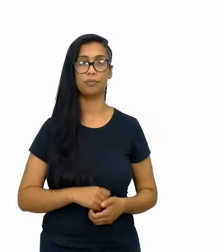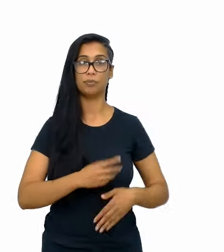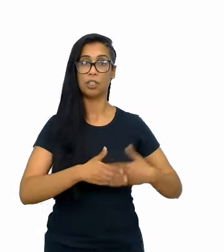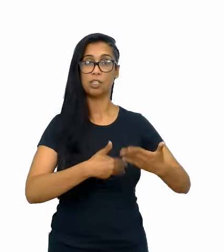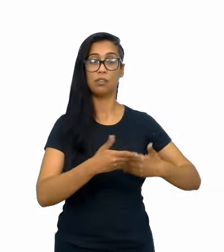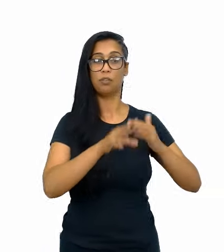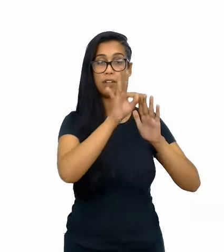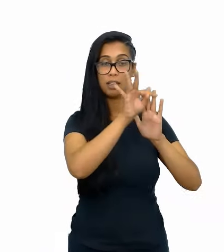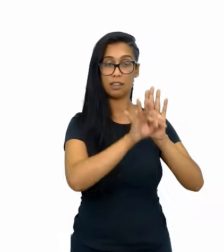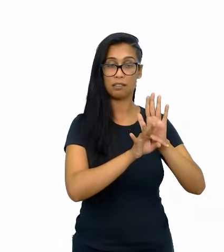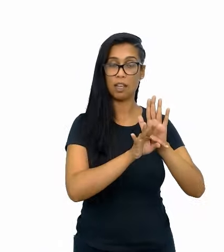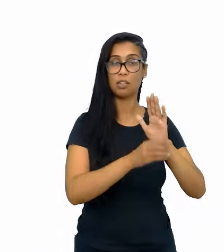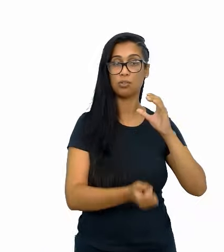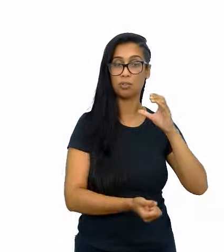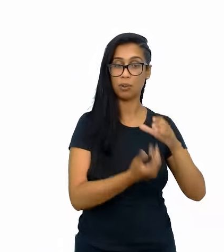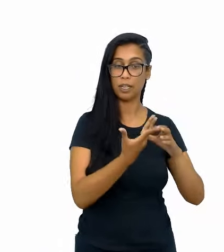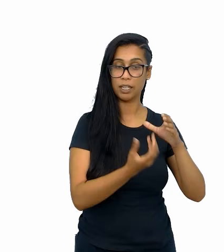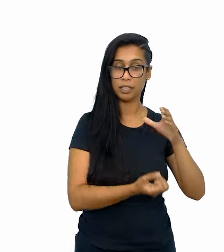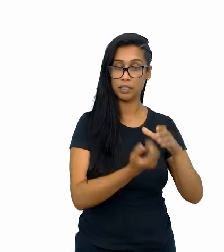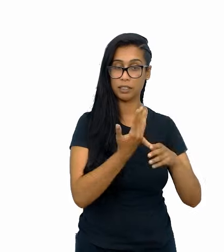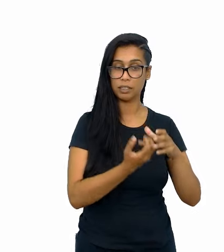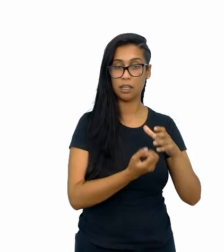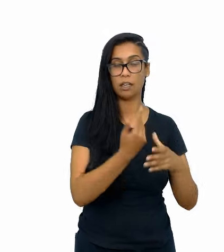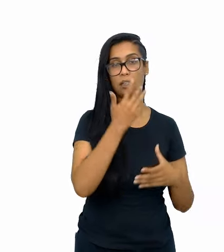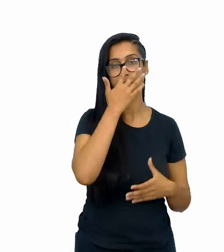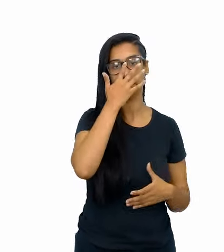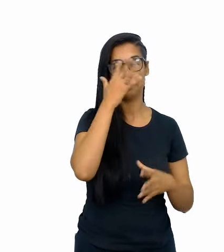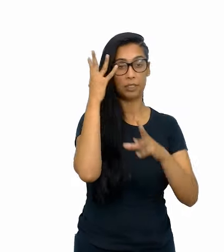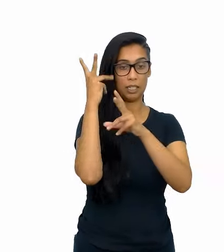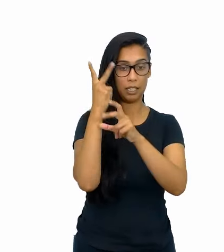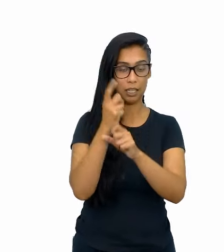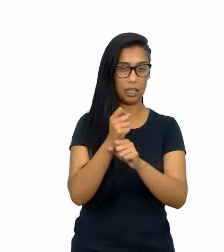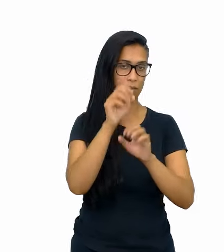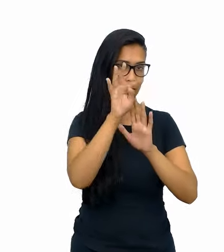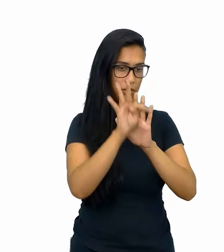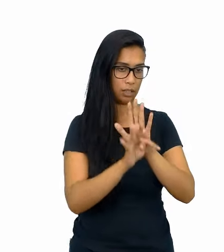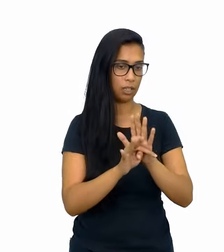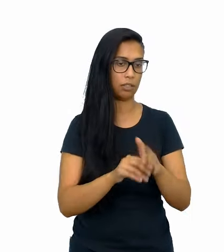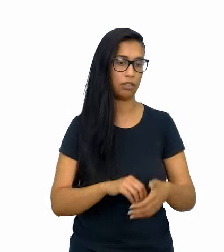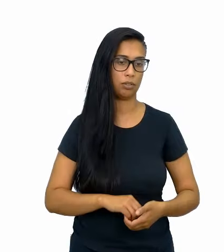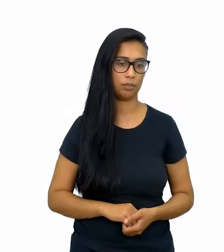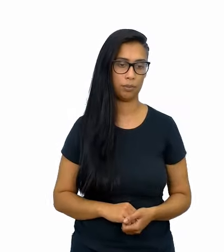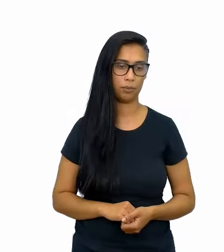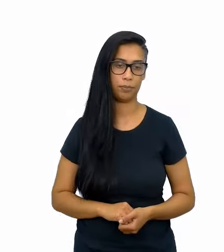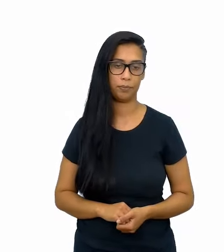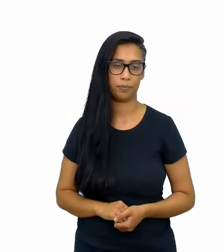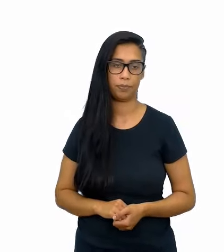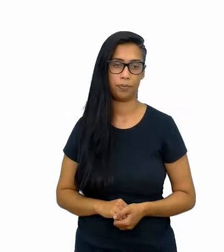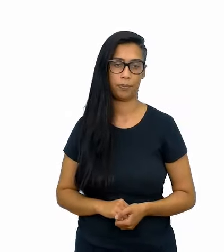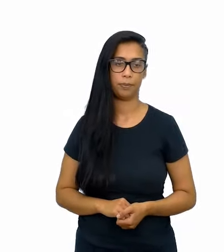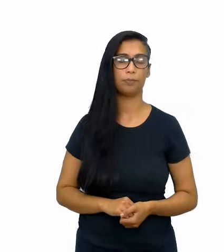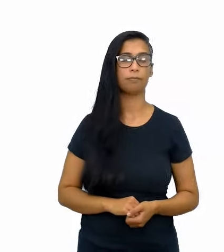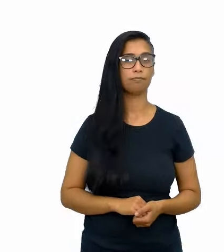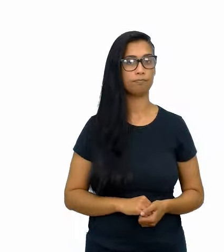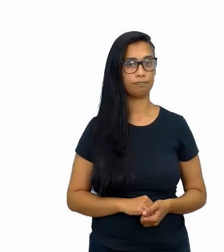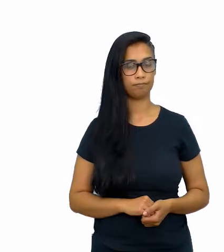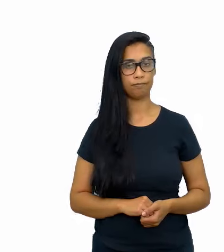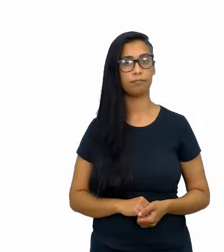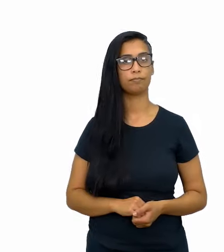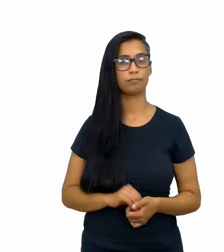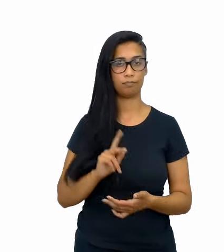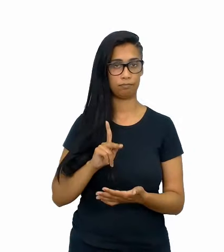didático é que eles lancem mão dos procedimentos, né, das diferentes estratégias